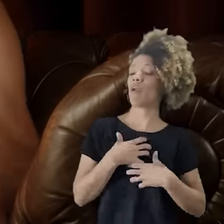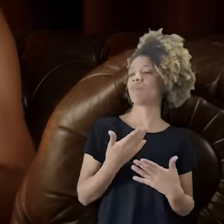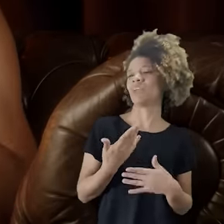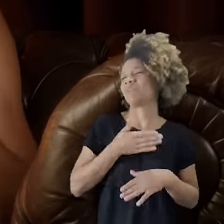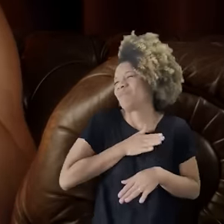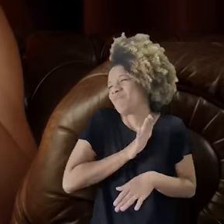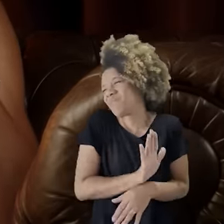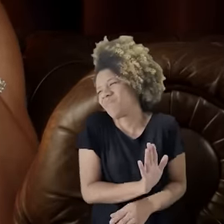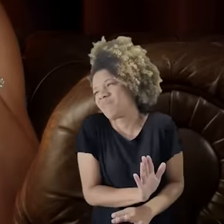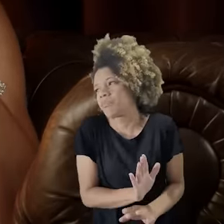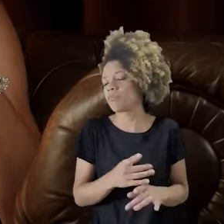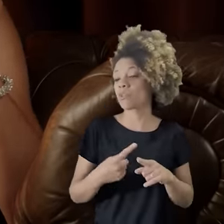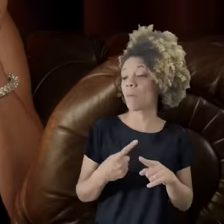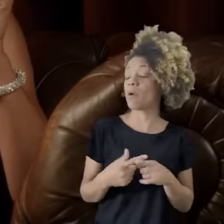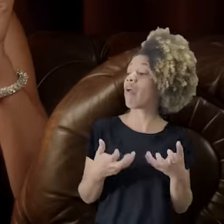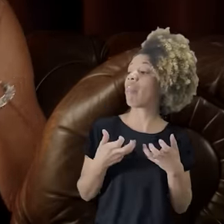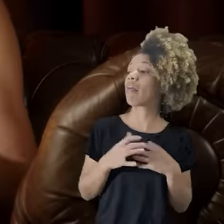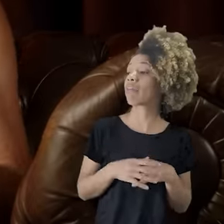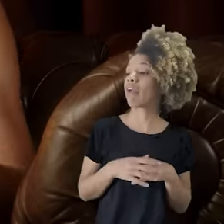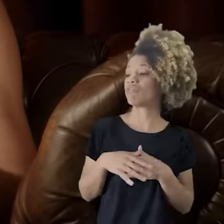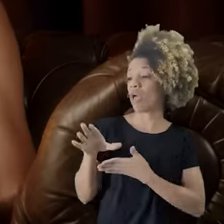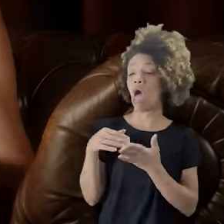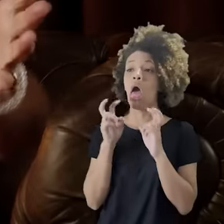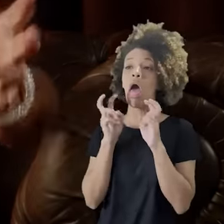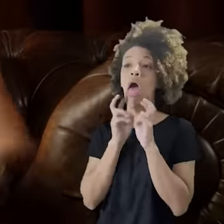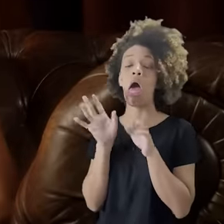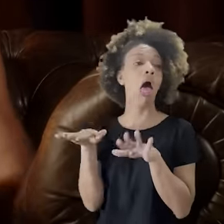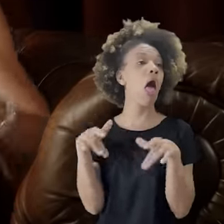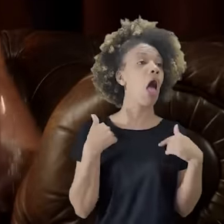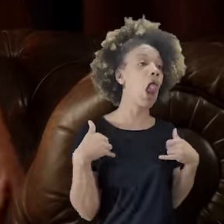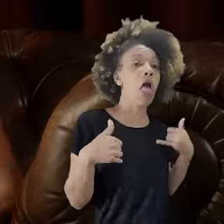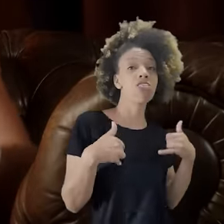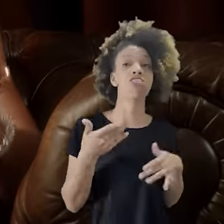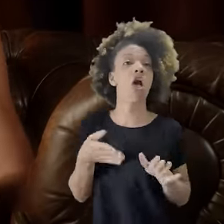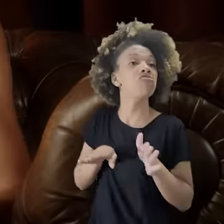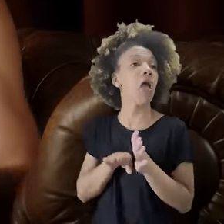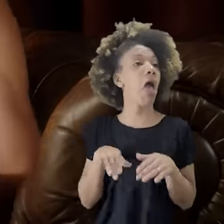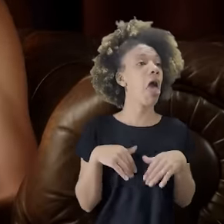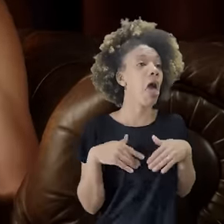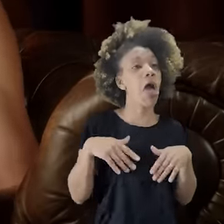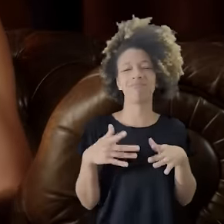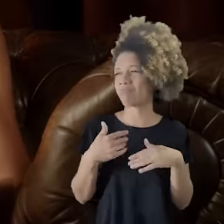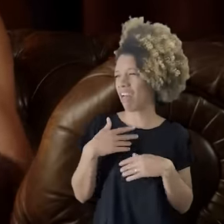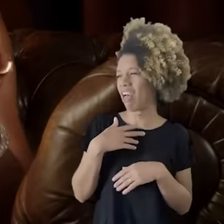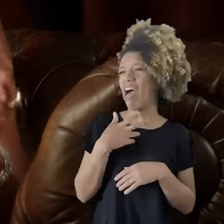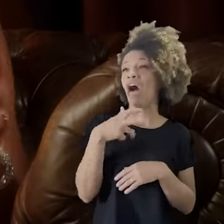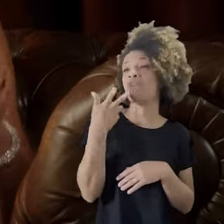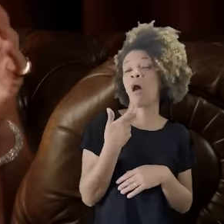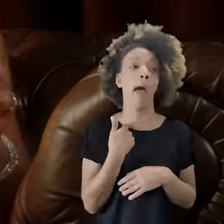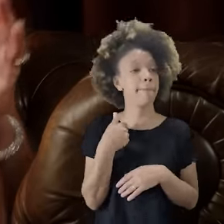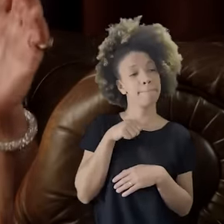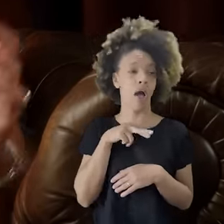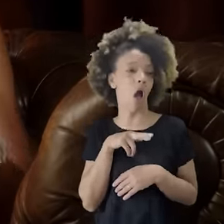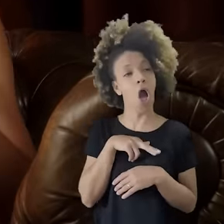é isso que eu acho legal porque ela ela quer tipo gritar Olha gente tô chegando hein E aquela voz nasal meu amor